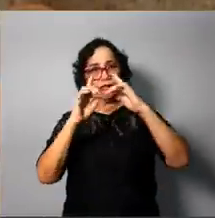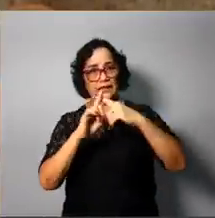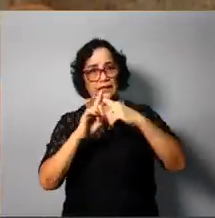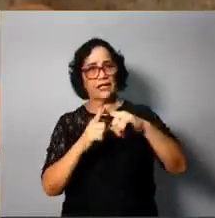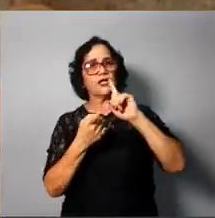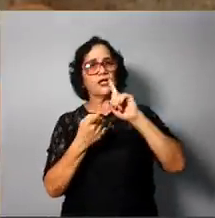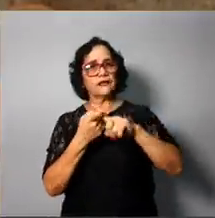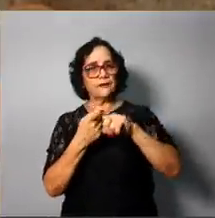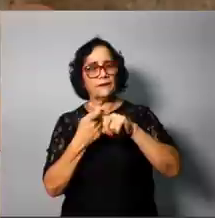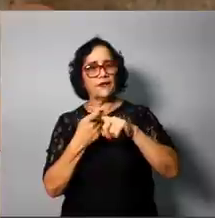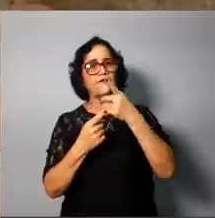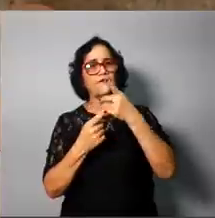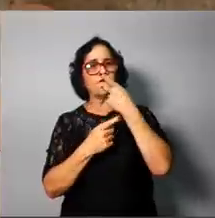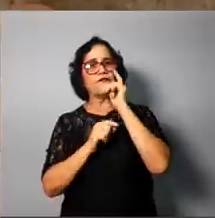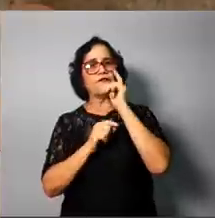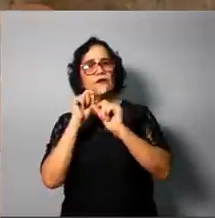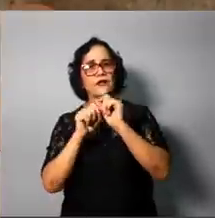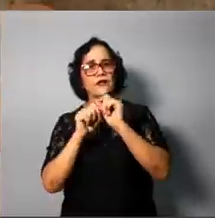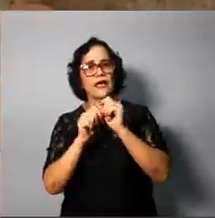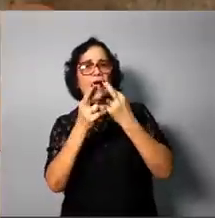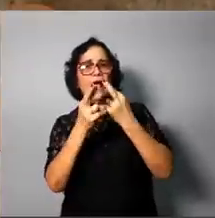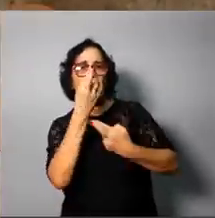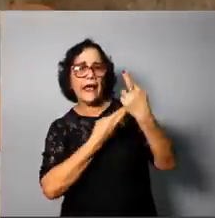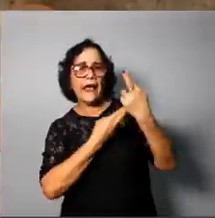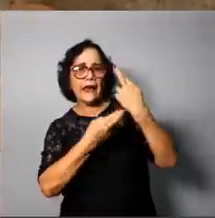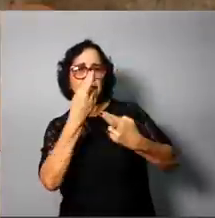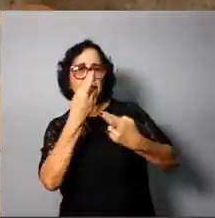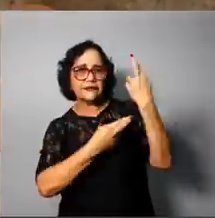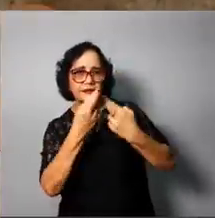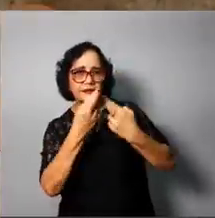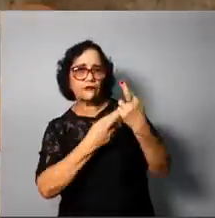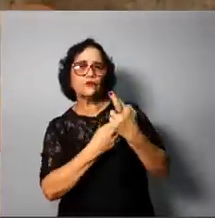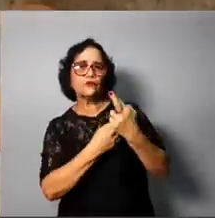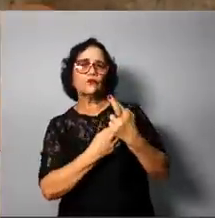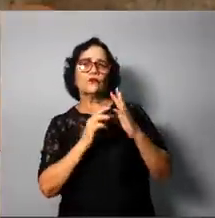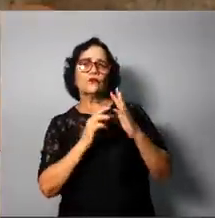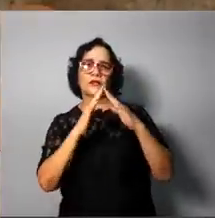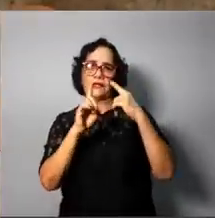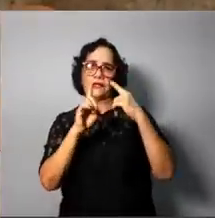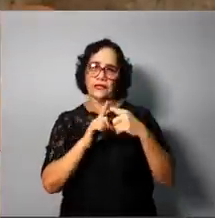diz respeito também à relação entre o esposo e a esposa.